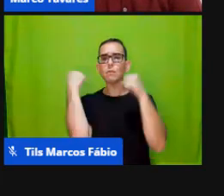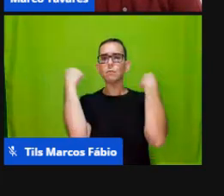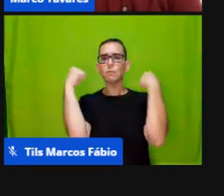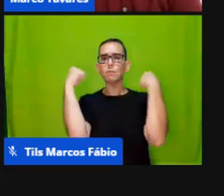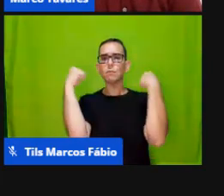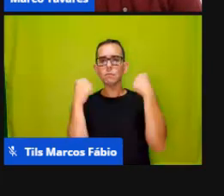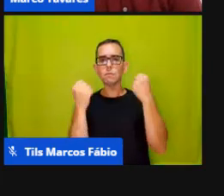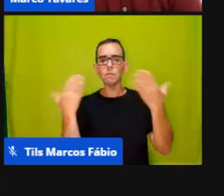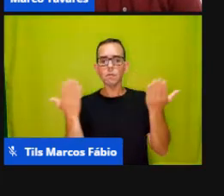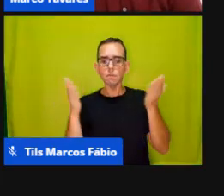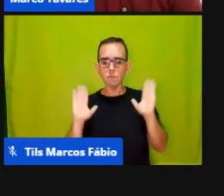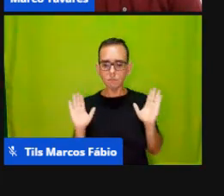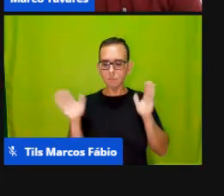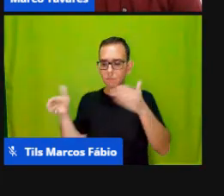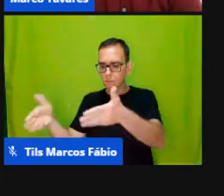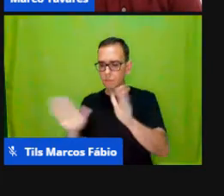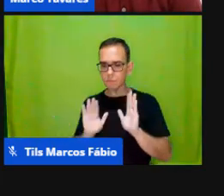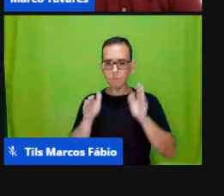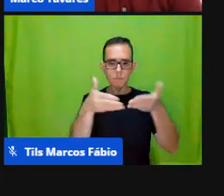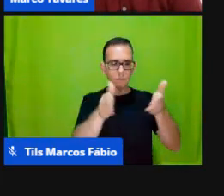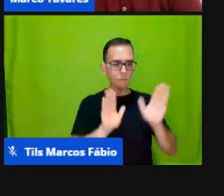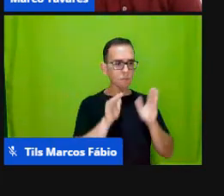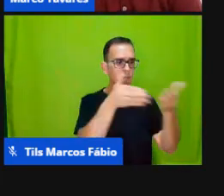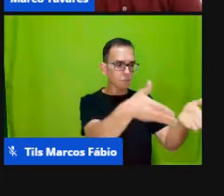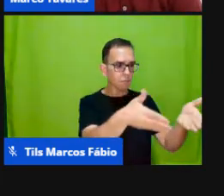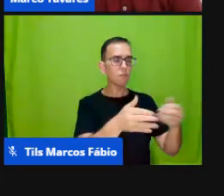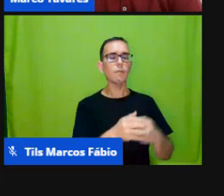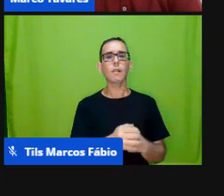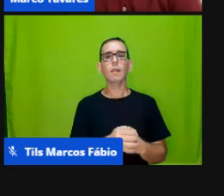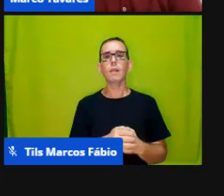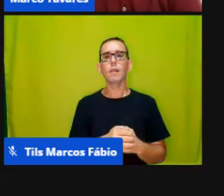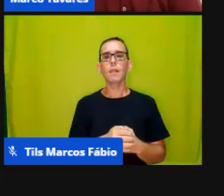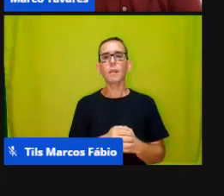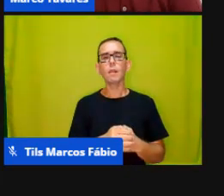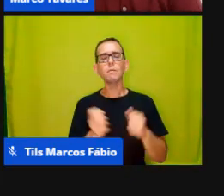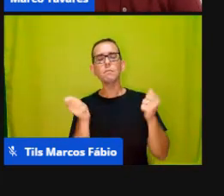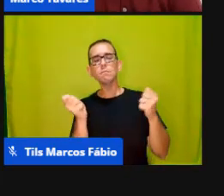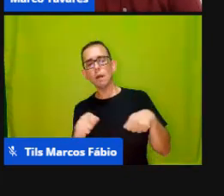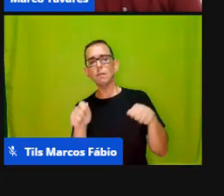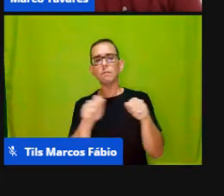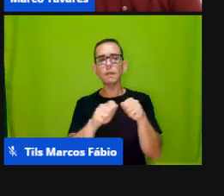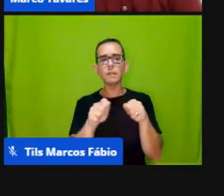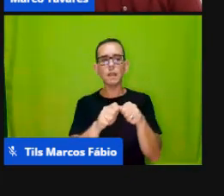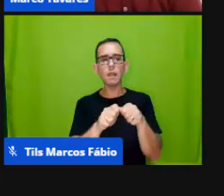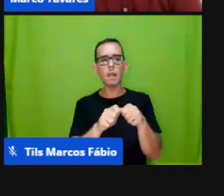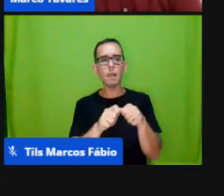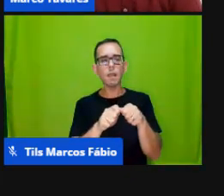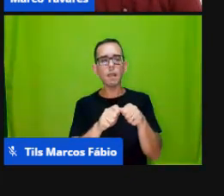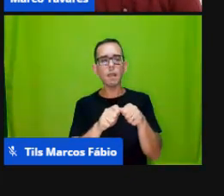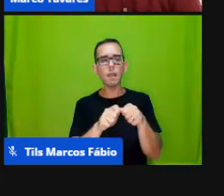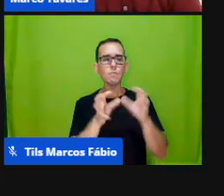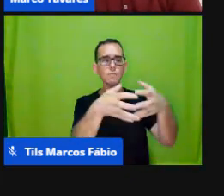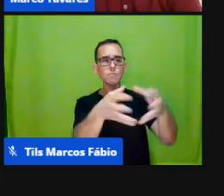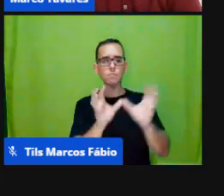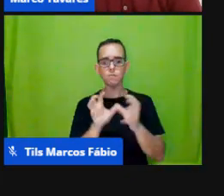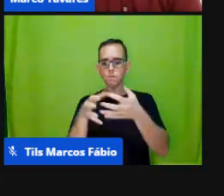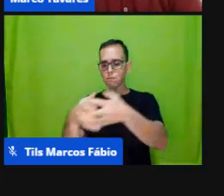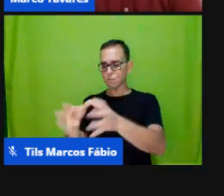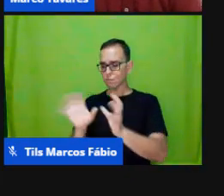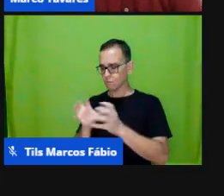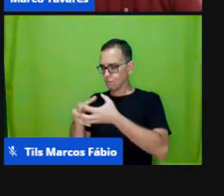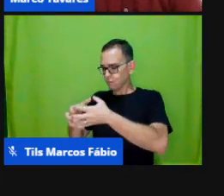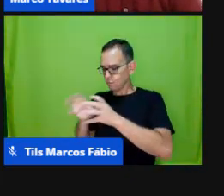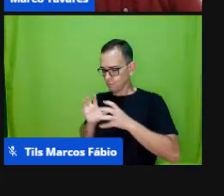que atuavam em aulas curriculares construíam os clubes, construíam as equipes,